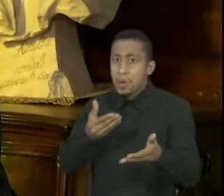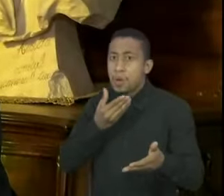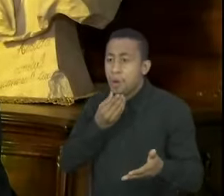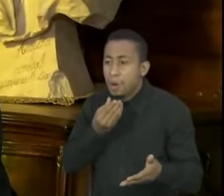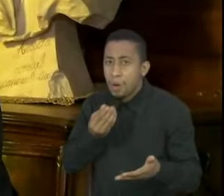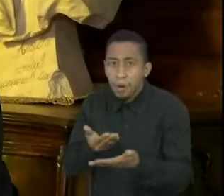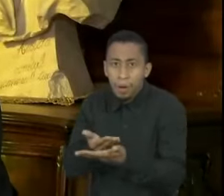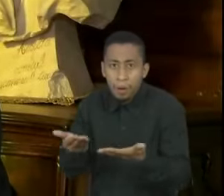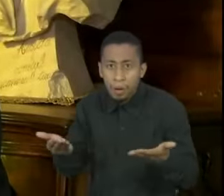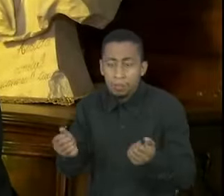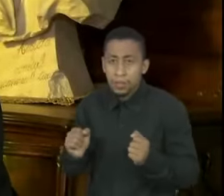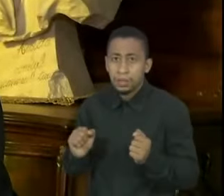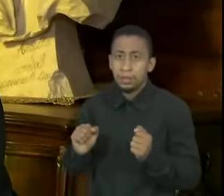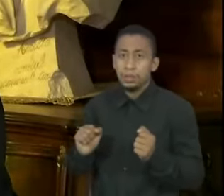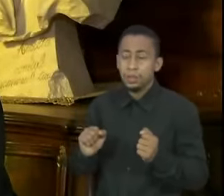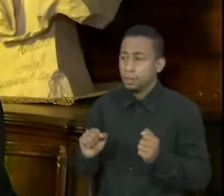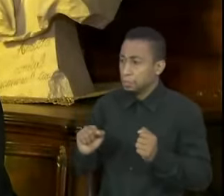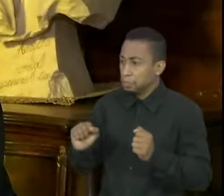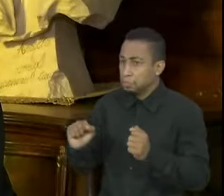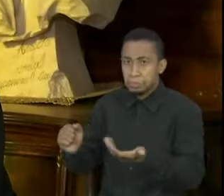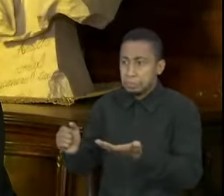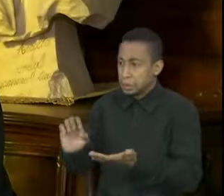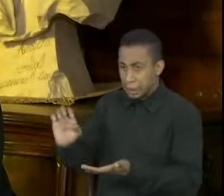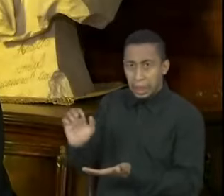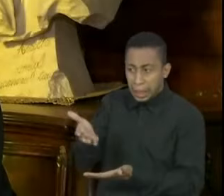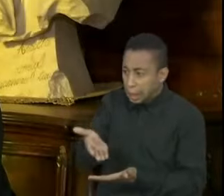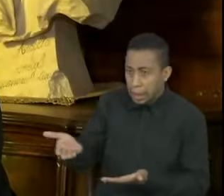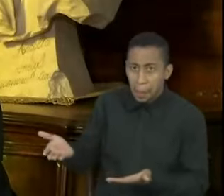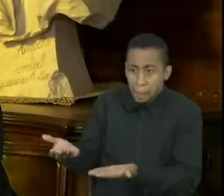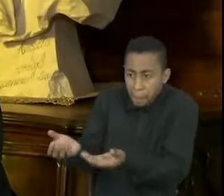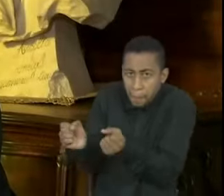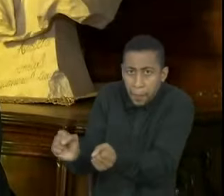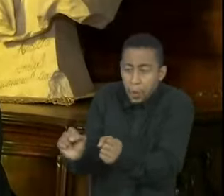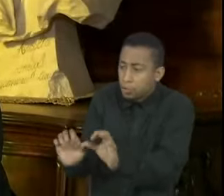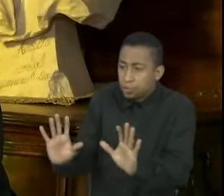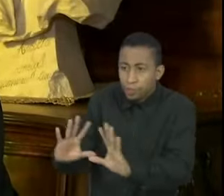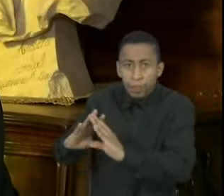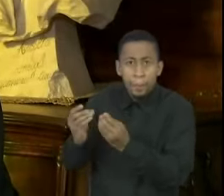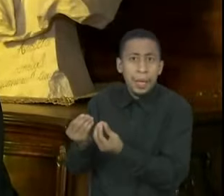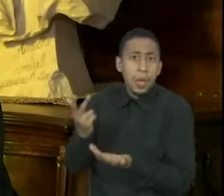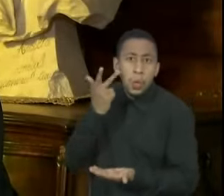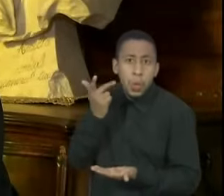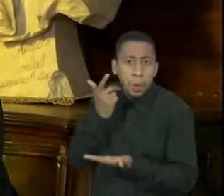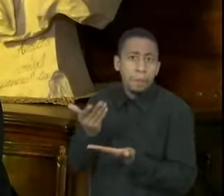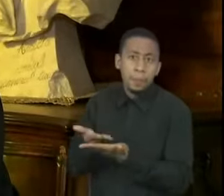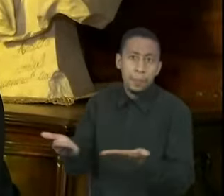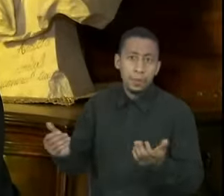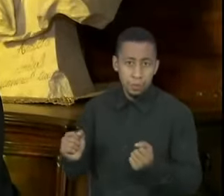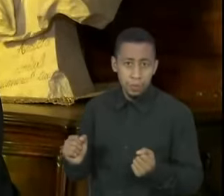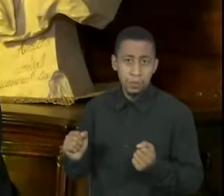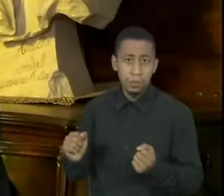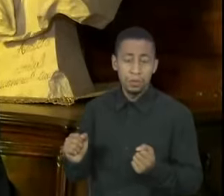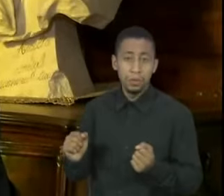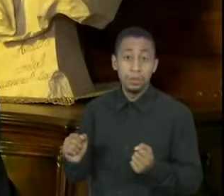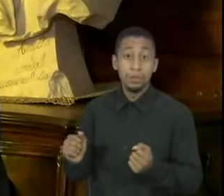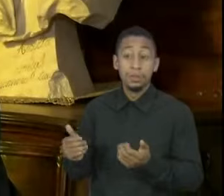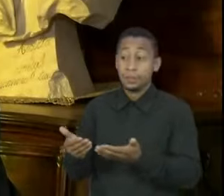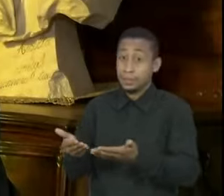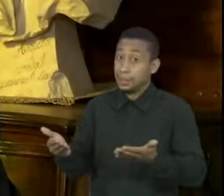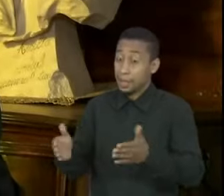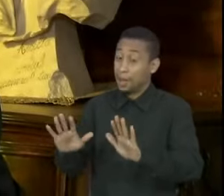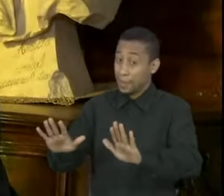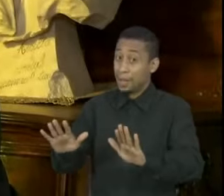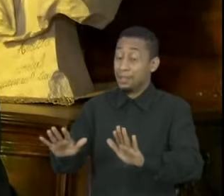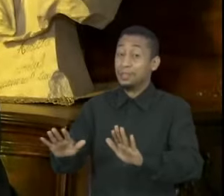filhos de uma família que não seja expulsos de casa para lavar disso ele não falava deles